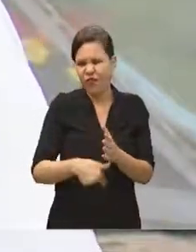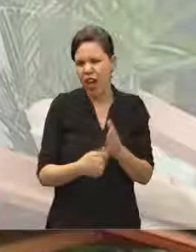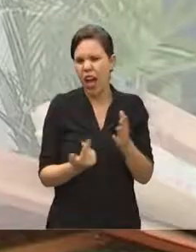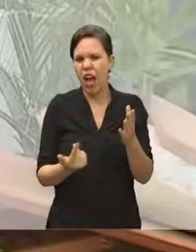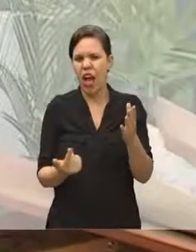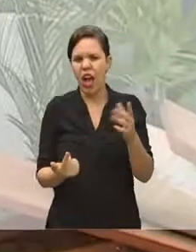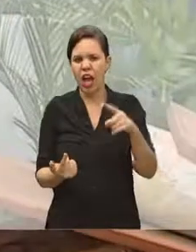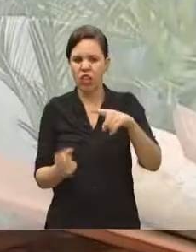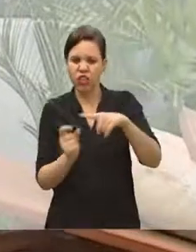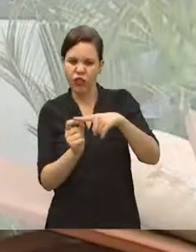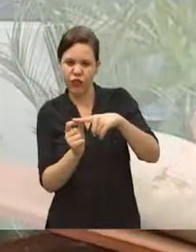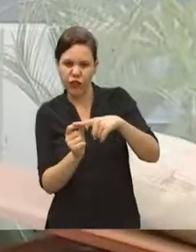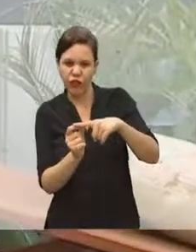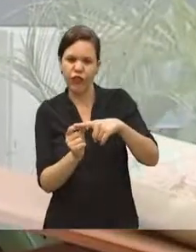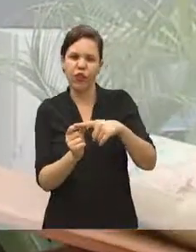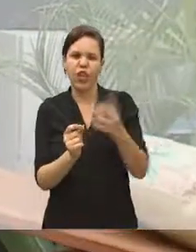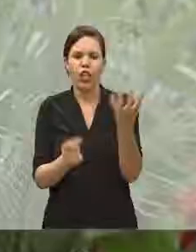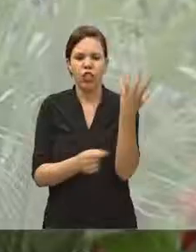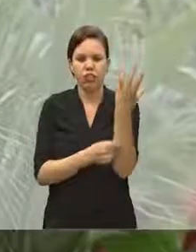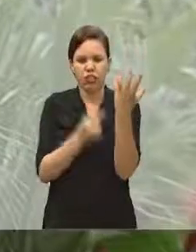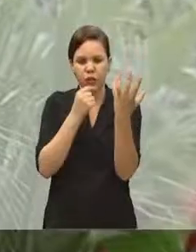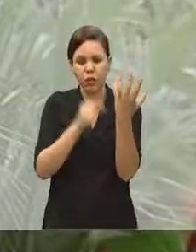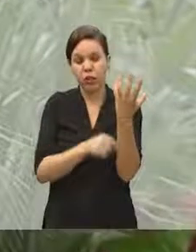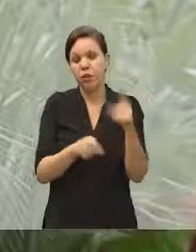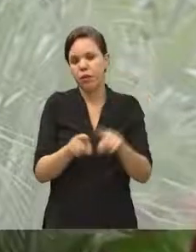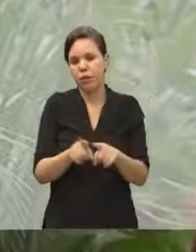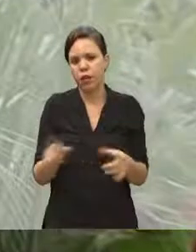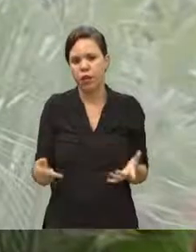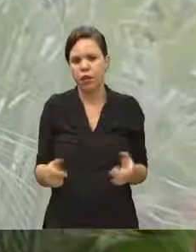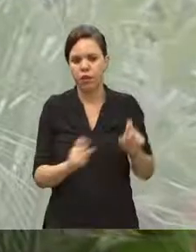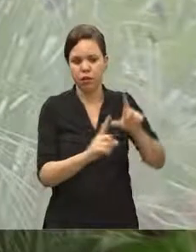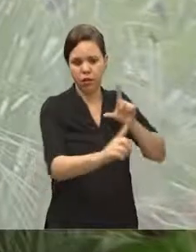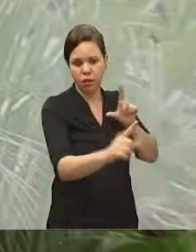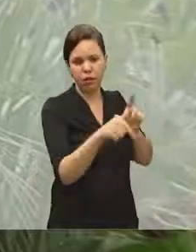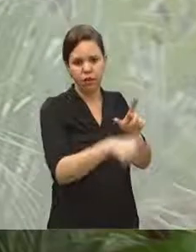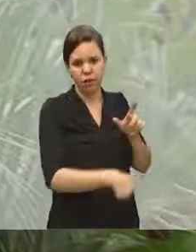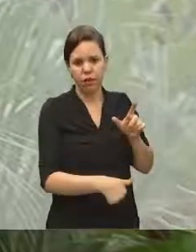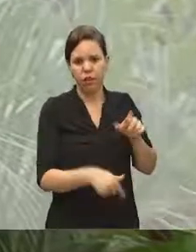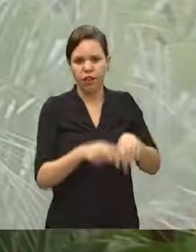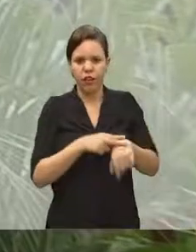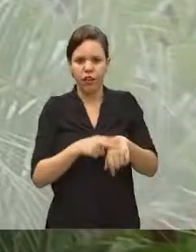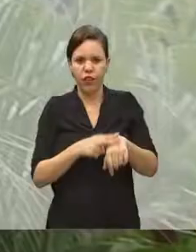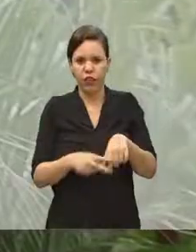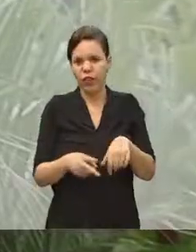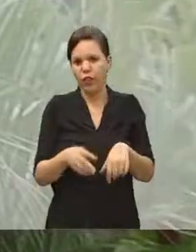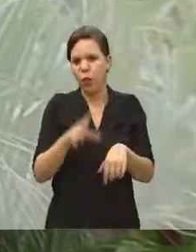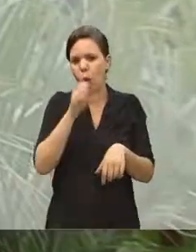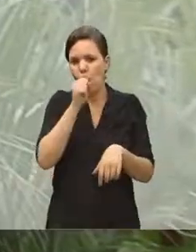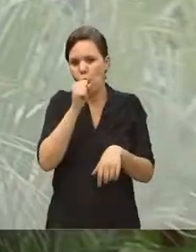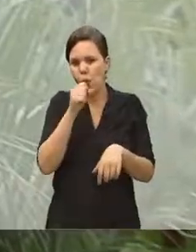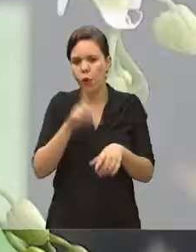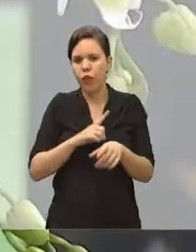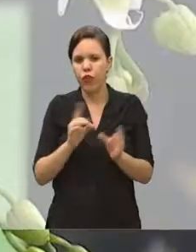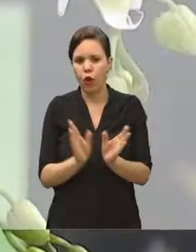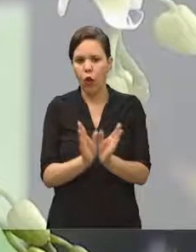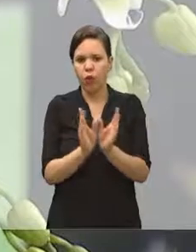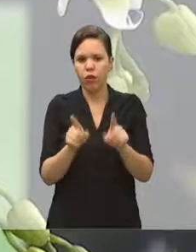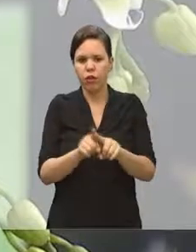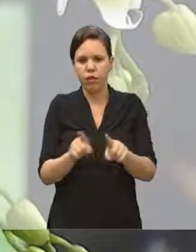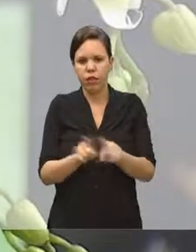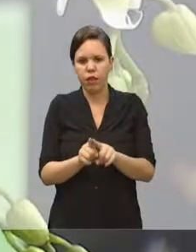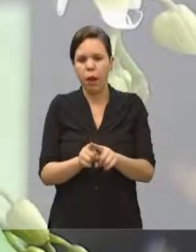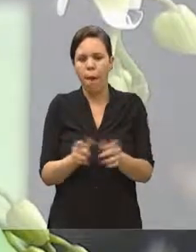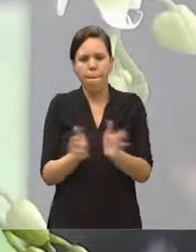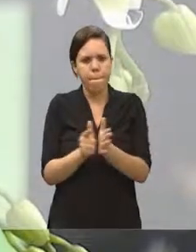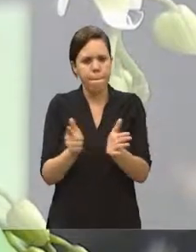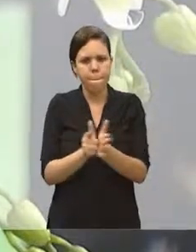jabuticabeira. Um pouco mais à frente, nos suportes em verde e laranja da parede, há apenas vasos cônicos de